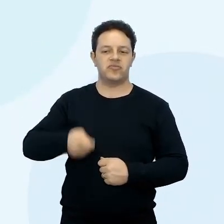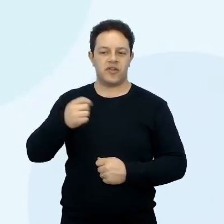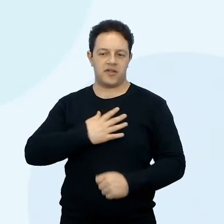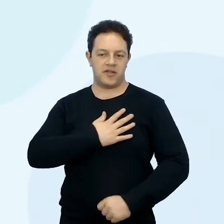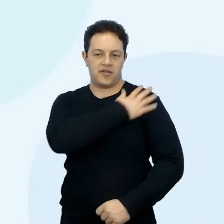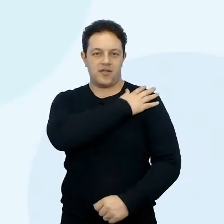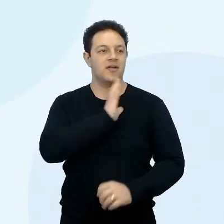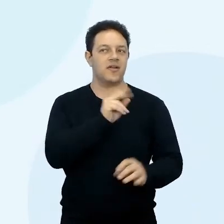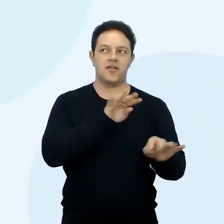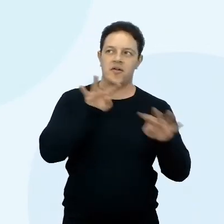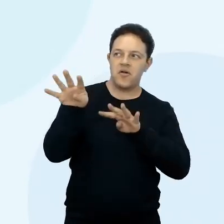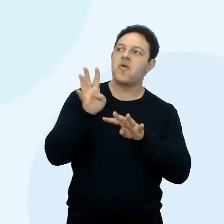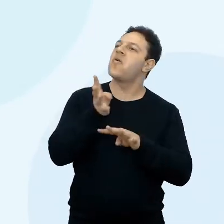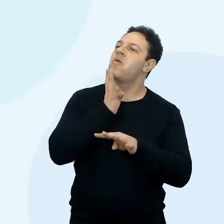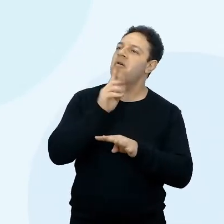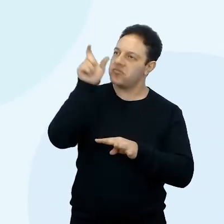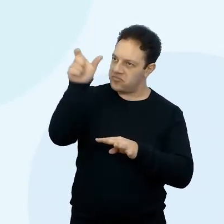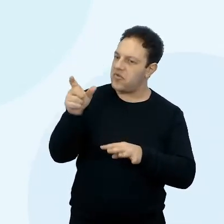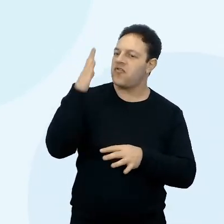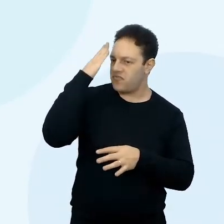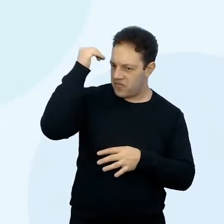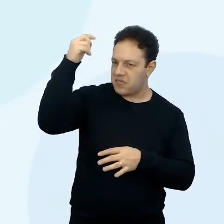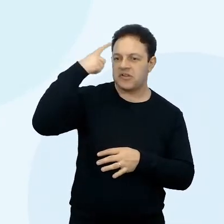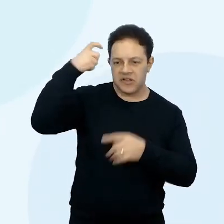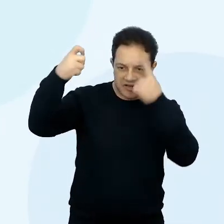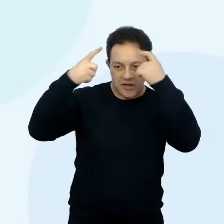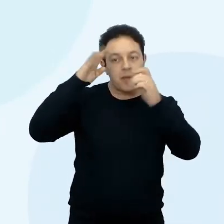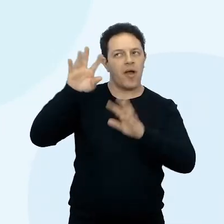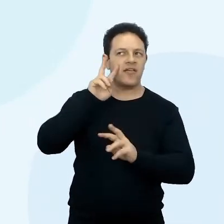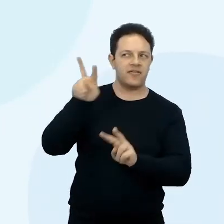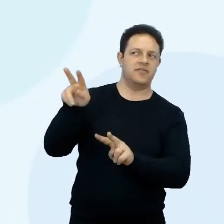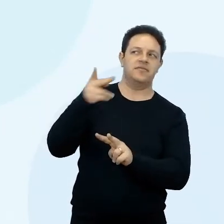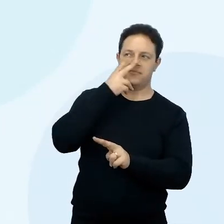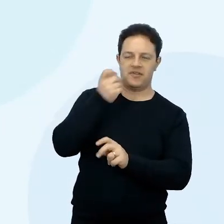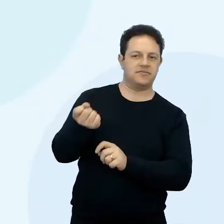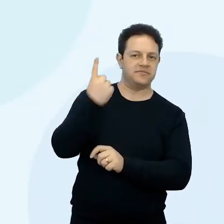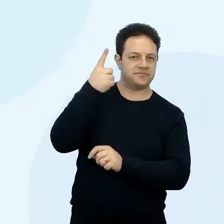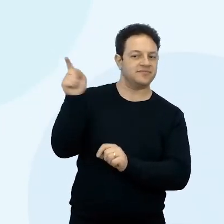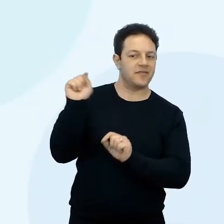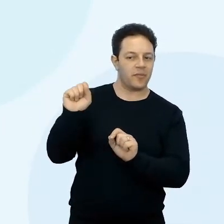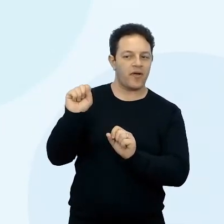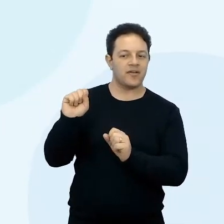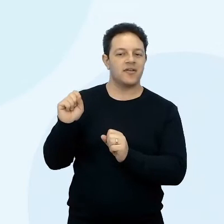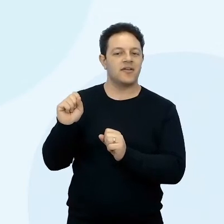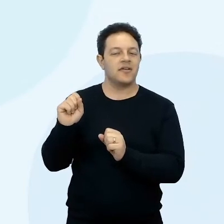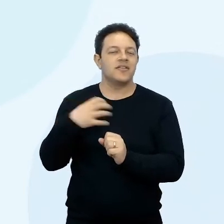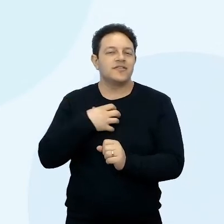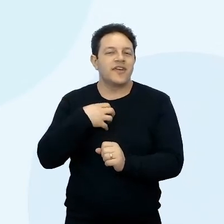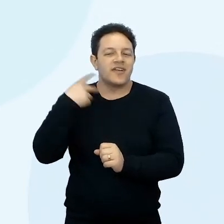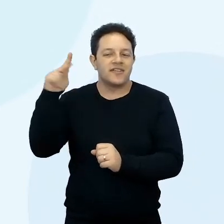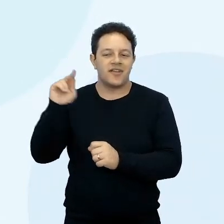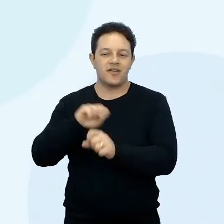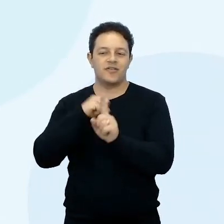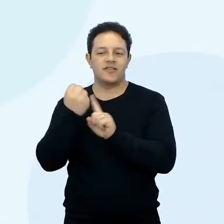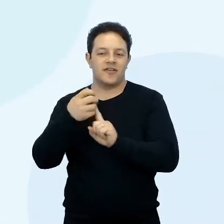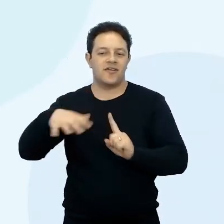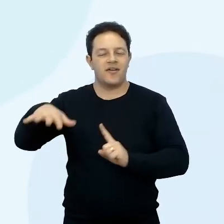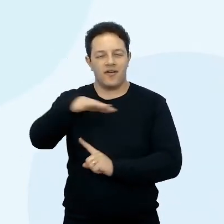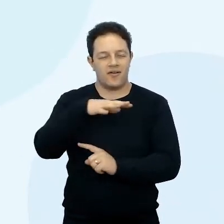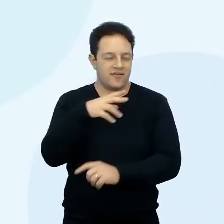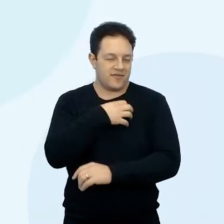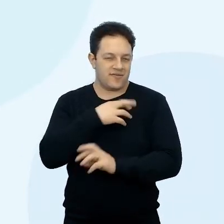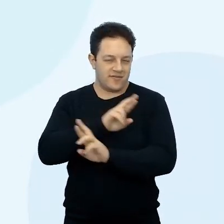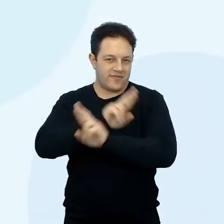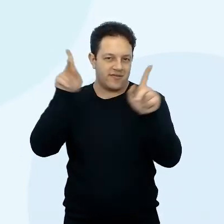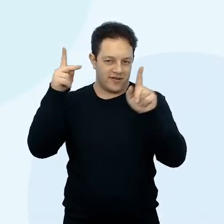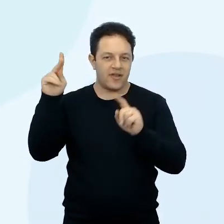genialidade dele, mas também o via como uma espécie de subversivo, pela pegada social que ele tinha